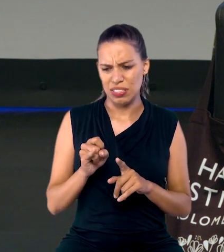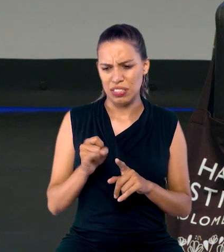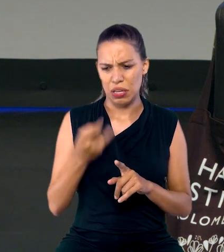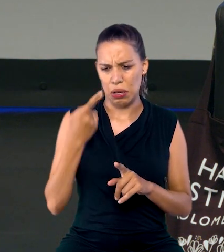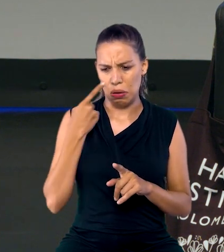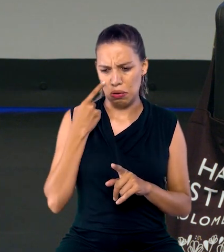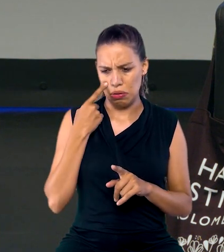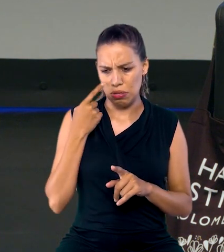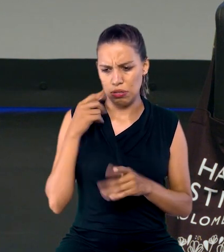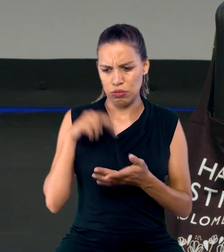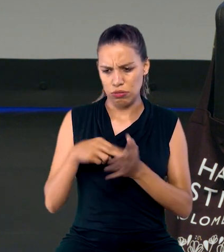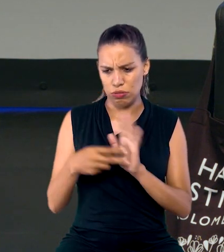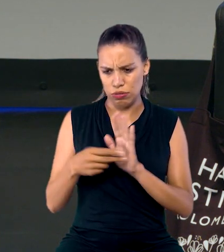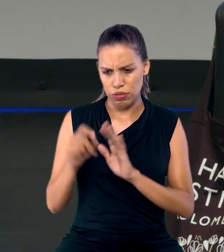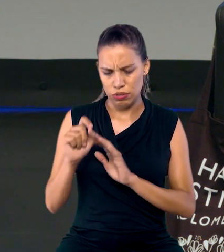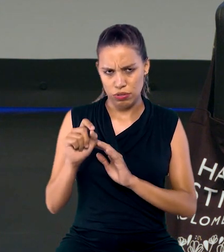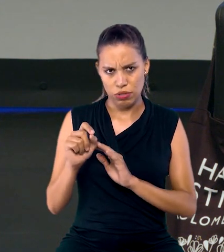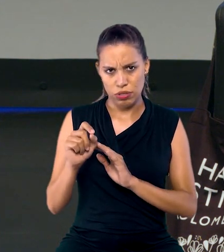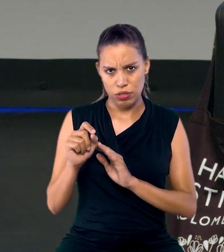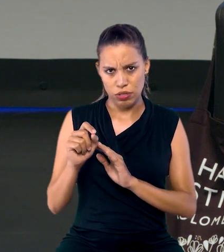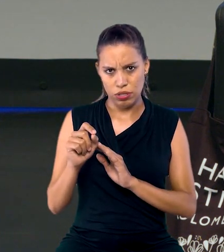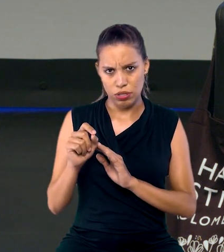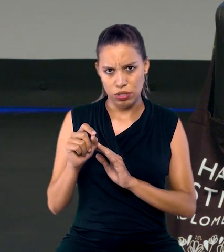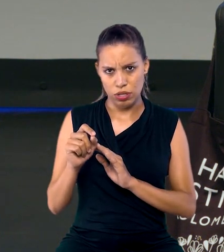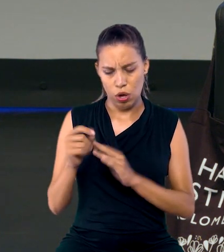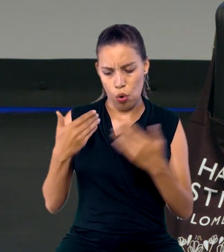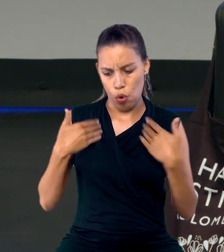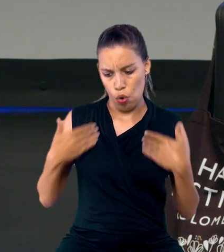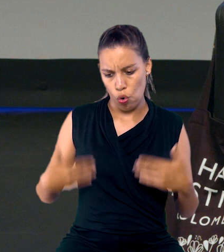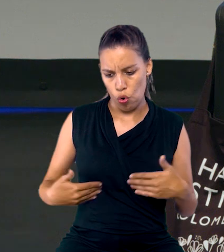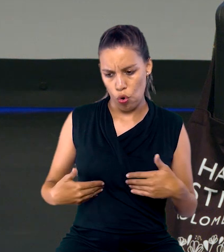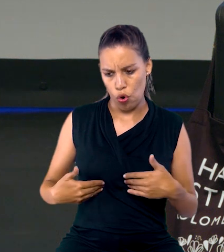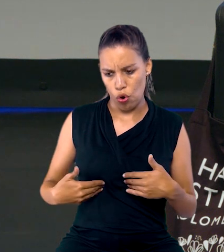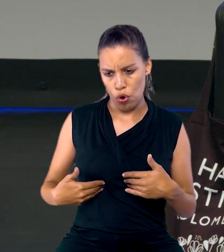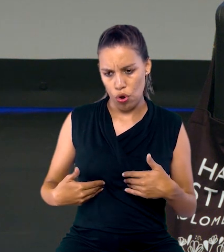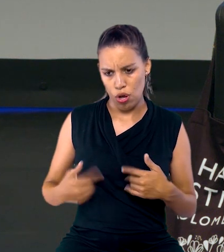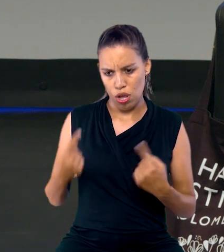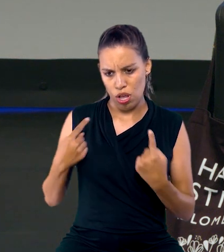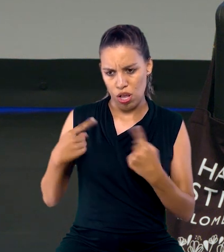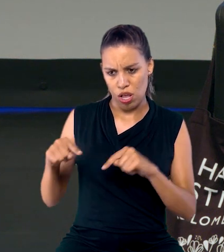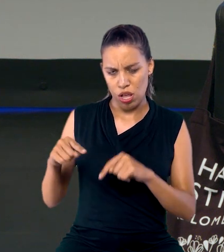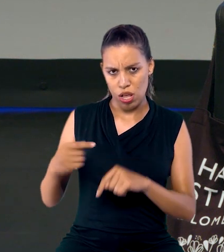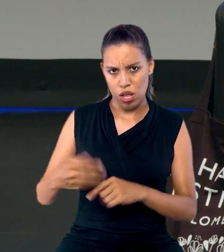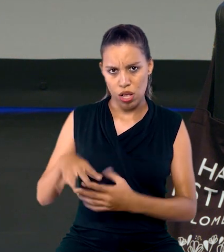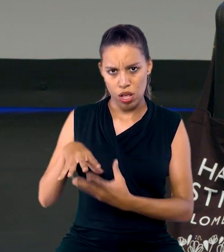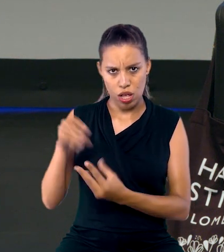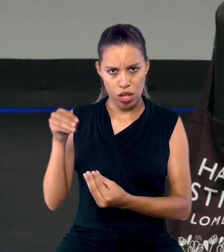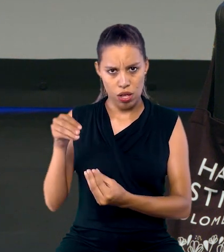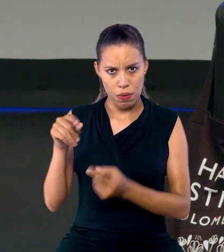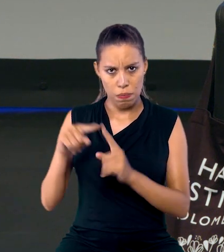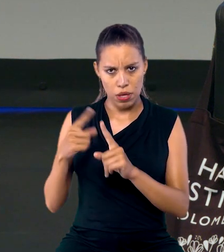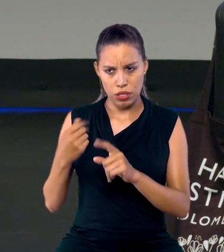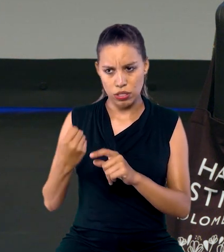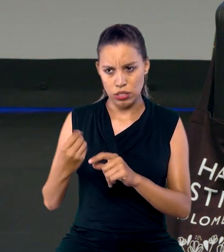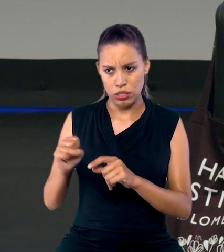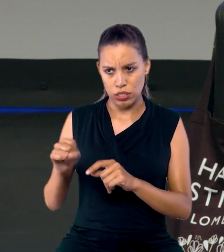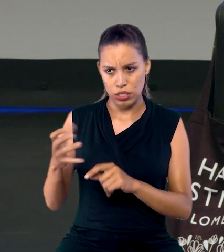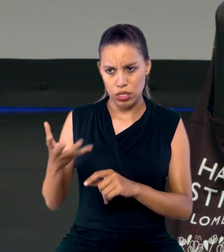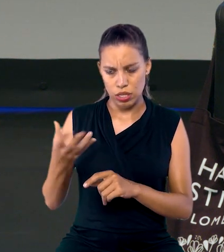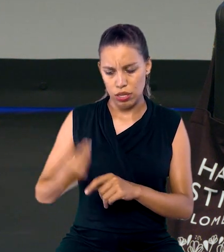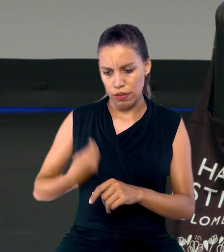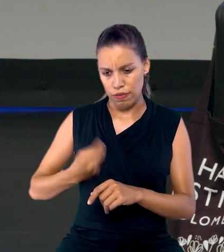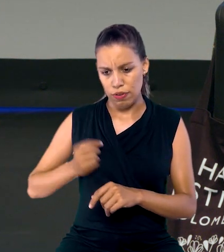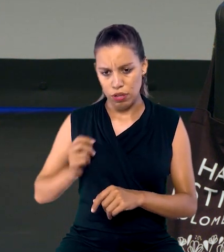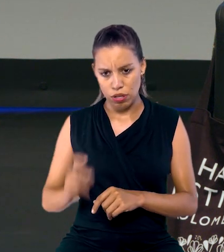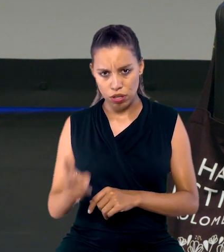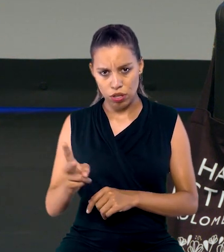essa ideologia, o que ela diz é o seguinte, que o corpo é inimigo da alma, que para se aproximar dessa vida eterna,